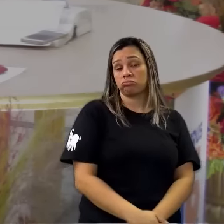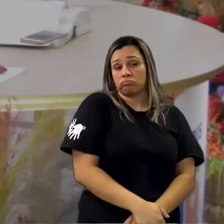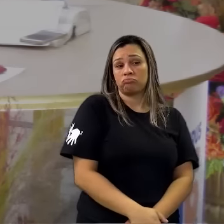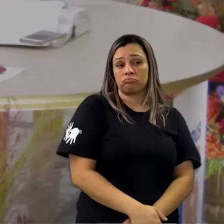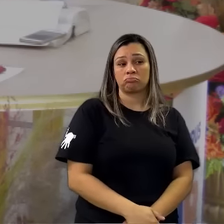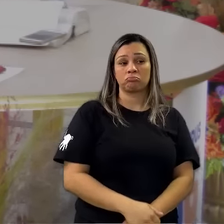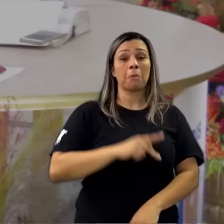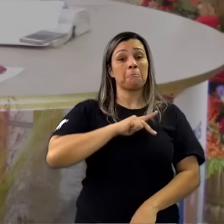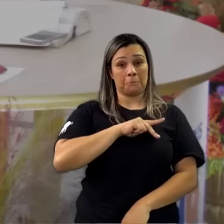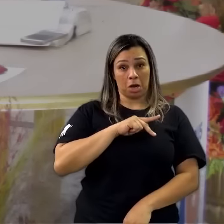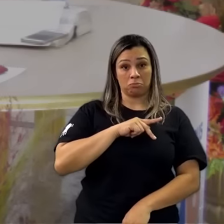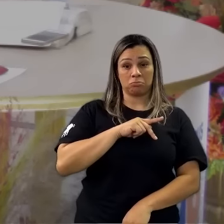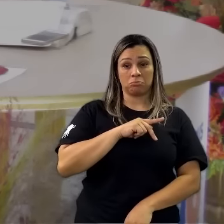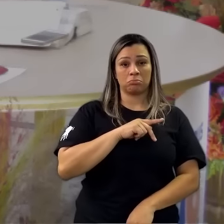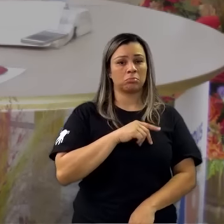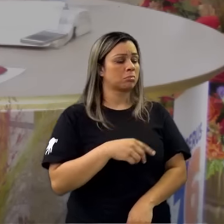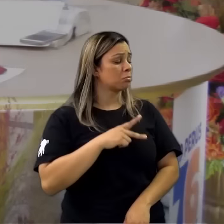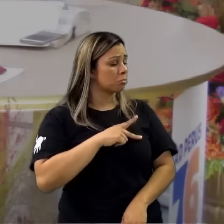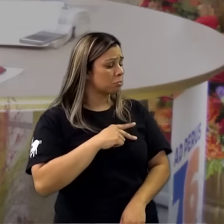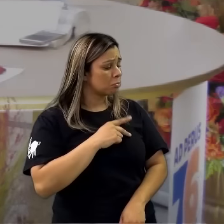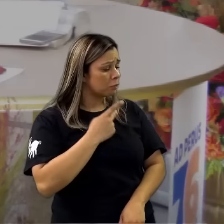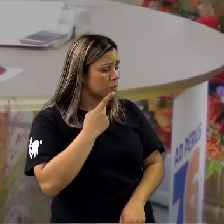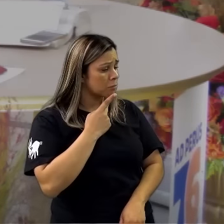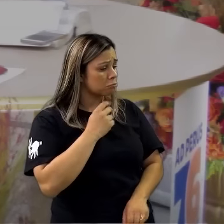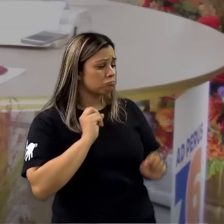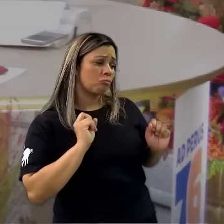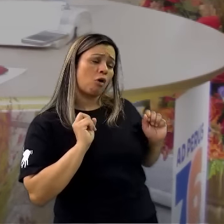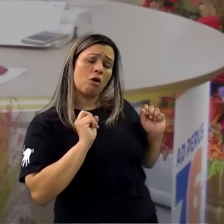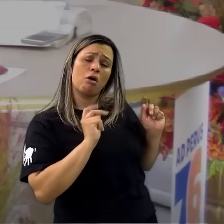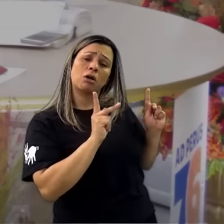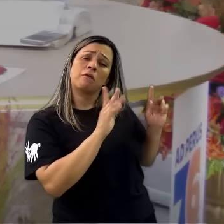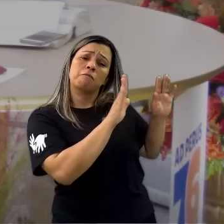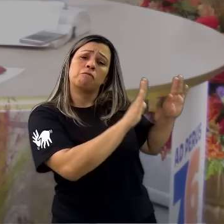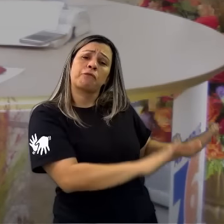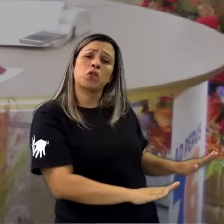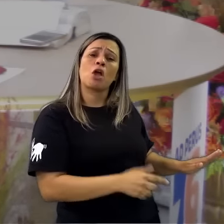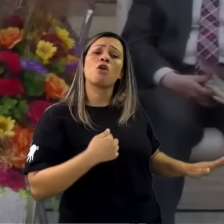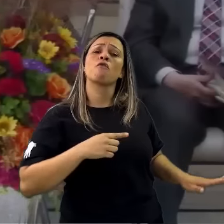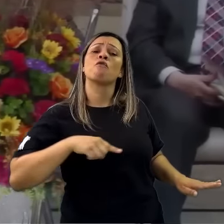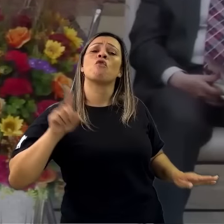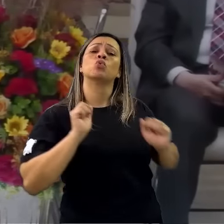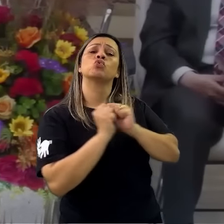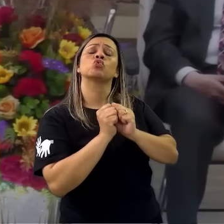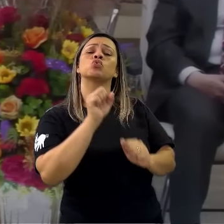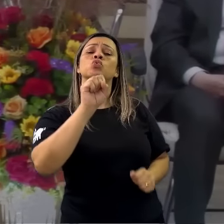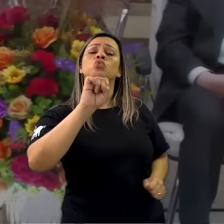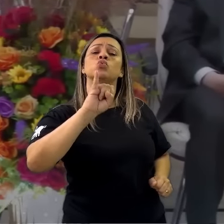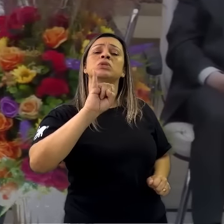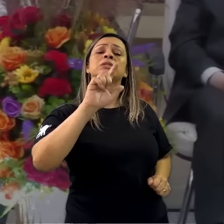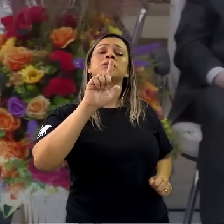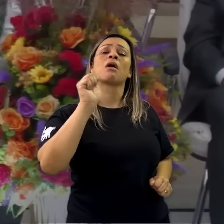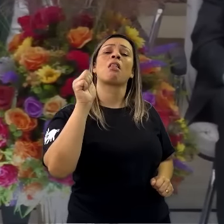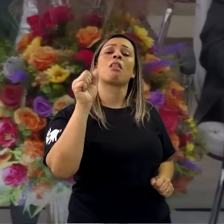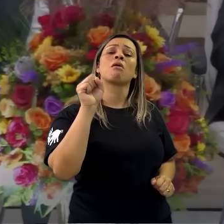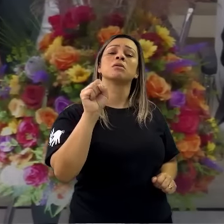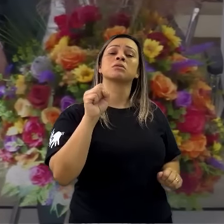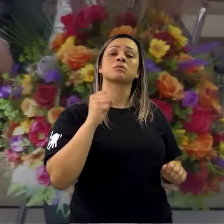Então eu fico Paulo disse então fica eu vou com Silas Barnabé disse então eu fico com João Marcos